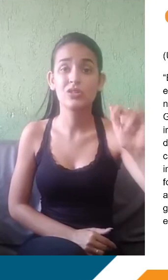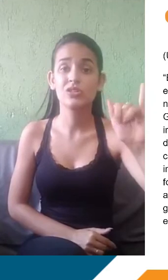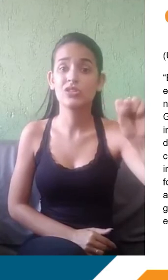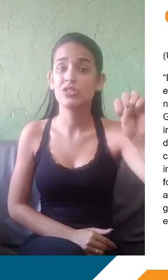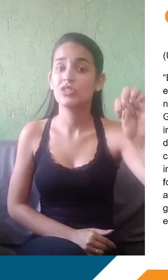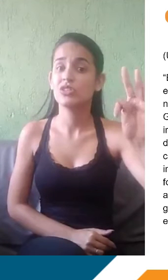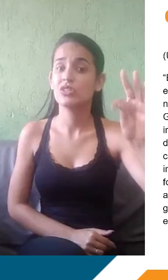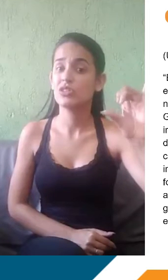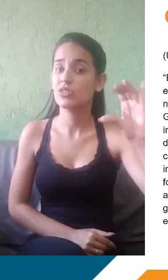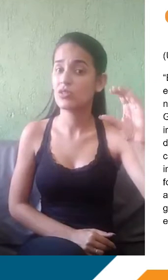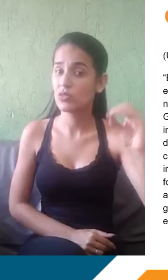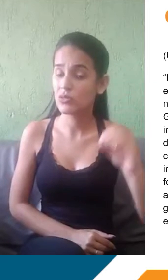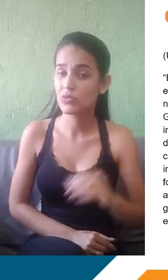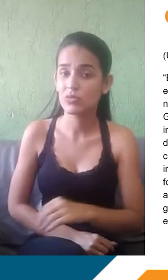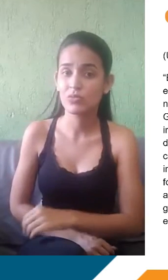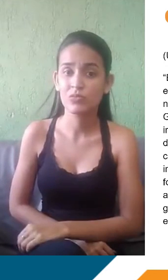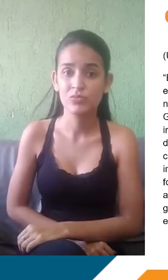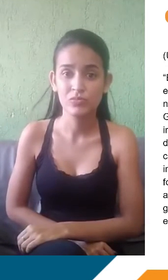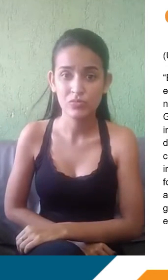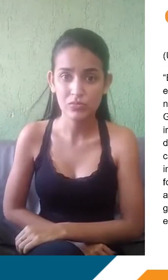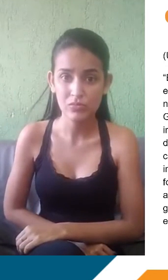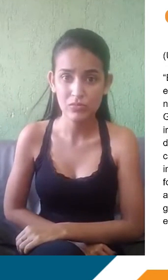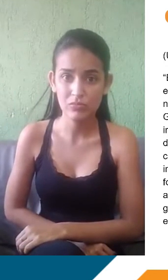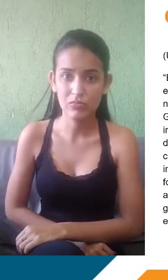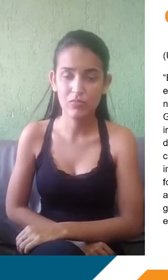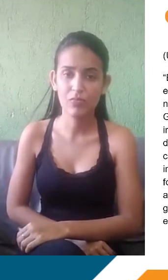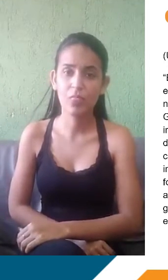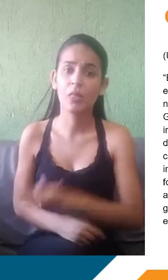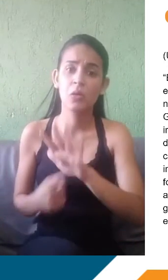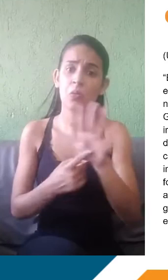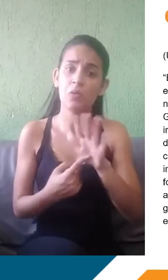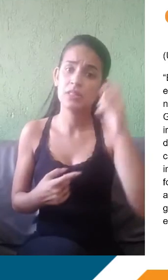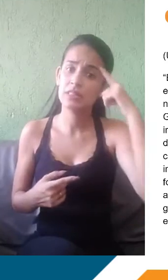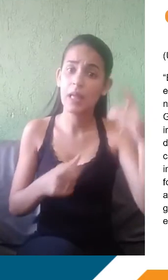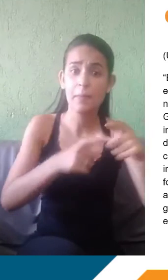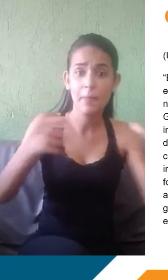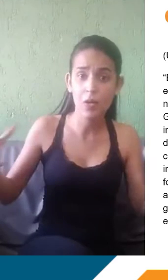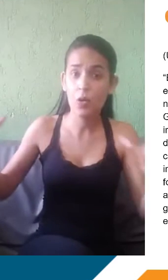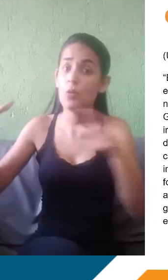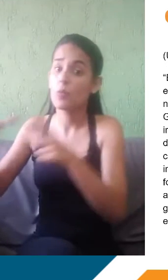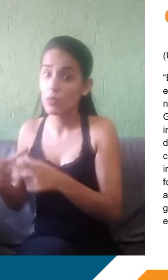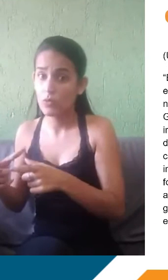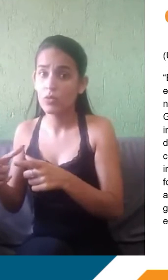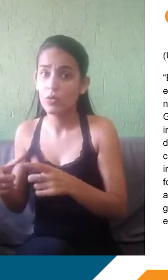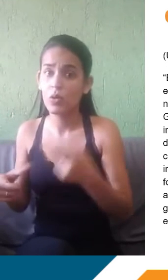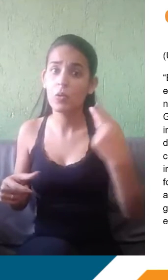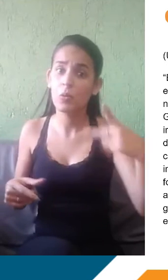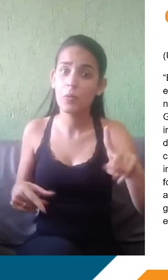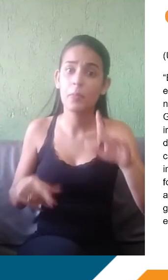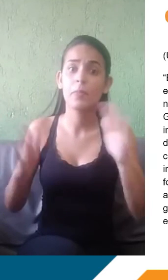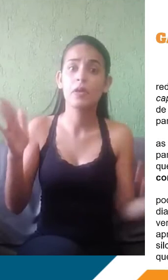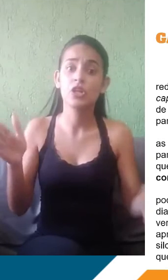outra menor, a partir das quais será extraída uma conclusão, o que também não acontece no texto escrito por